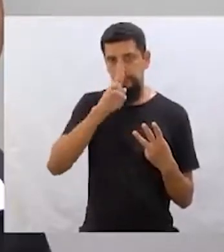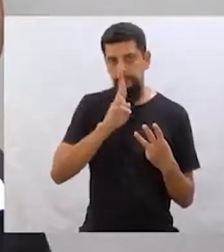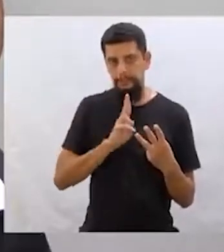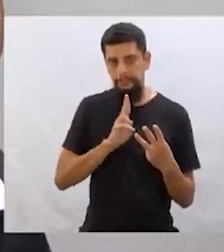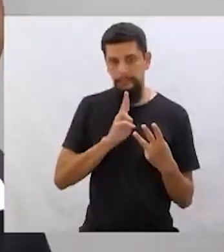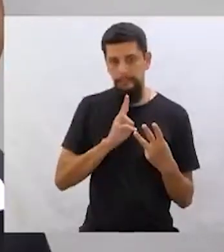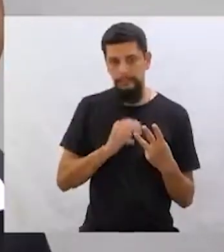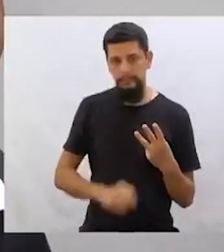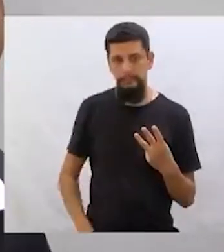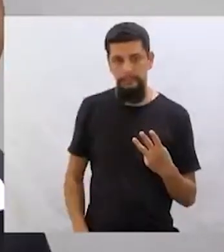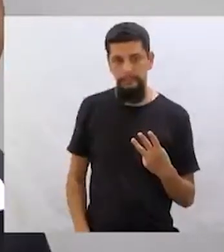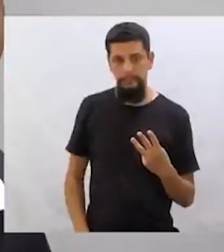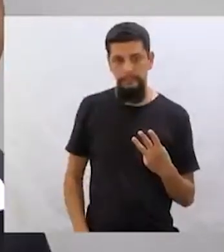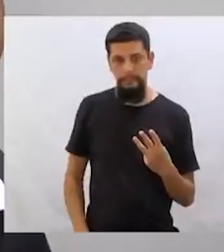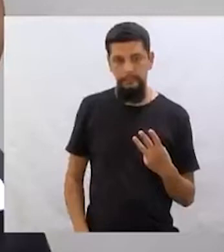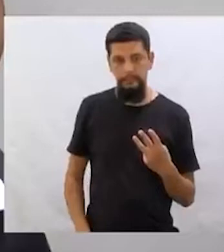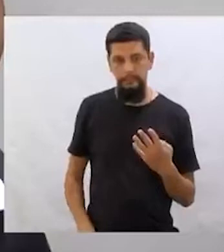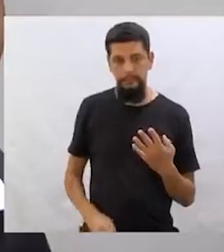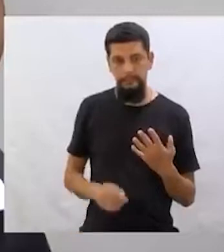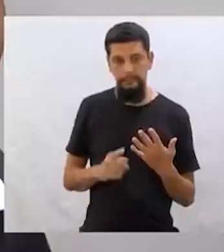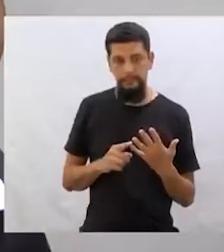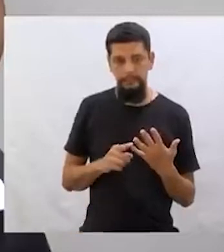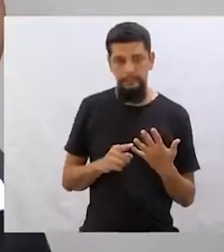1, 2, 3. Vou colocar aqui, ó.